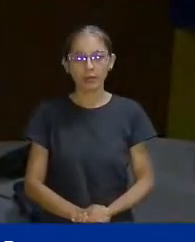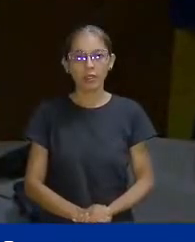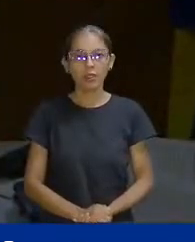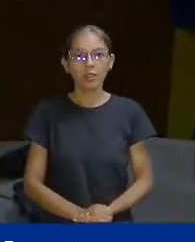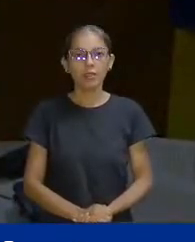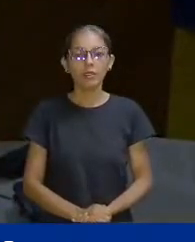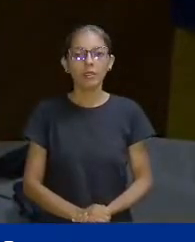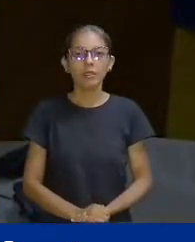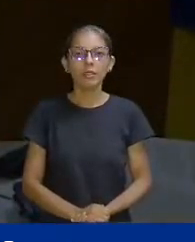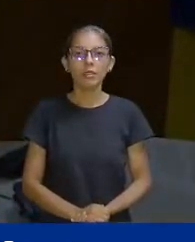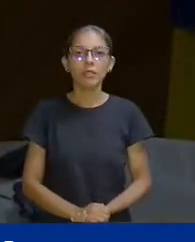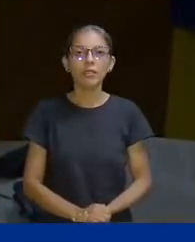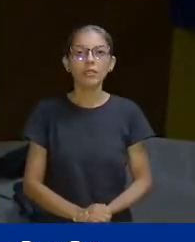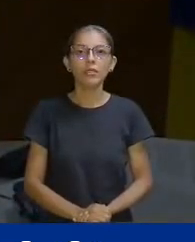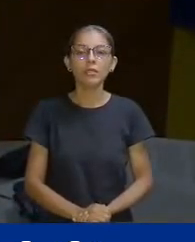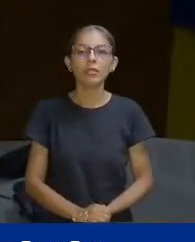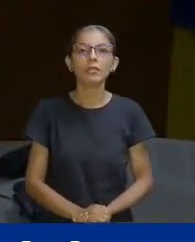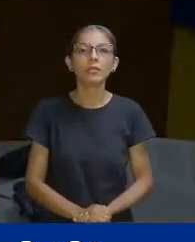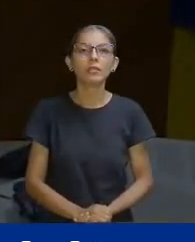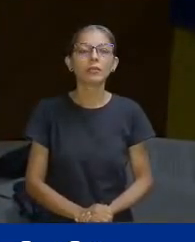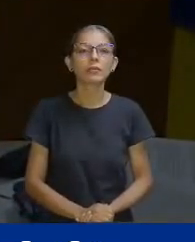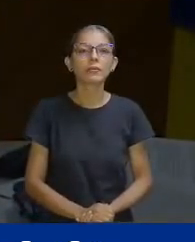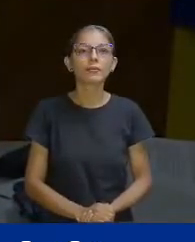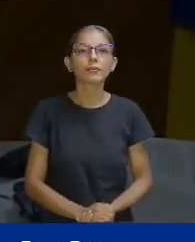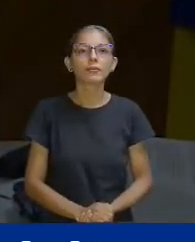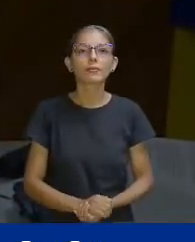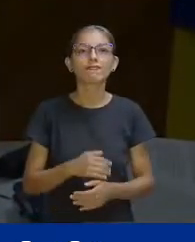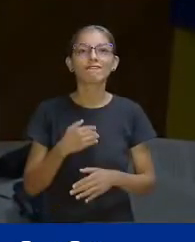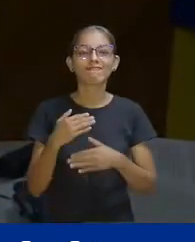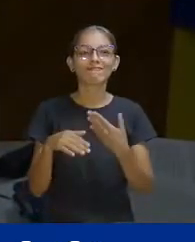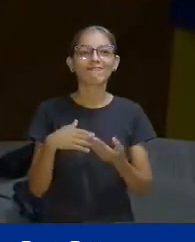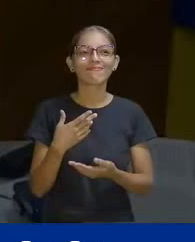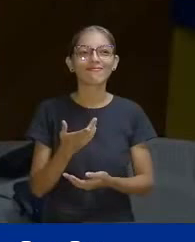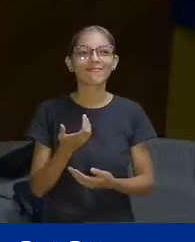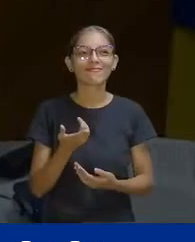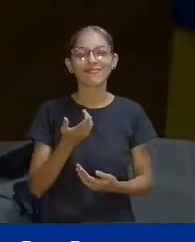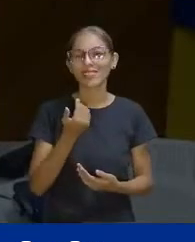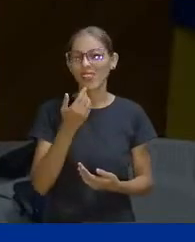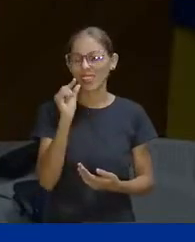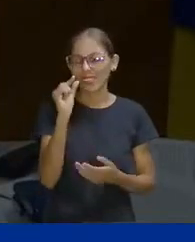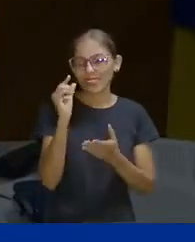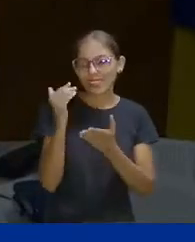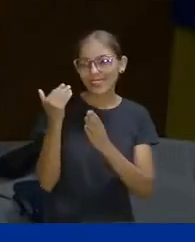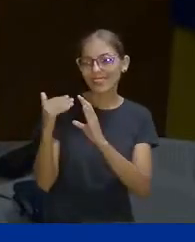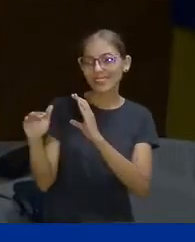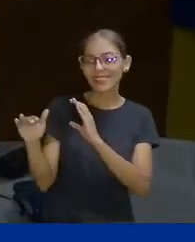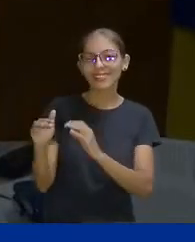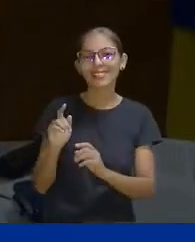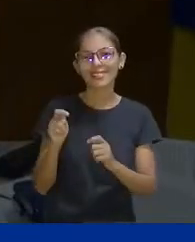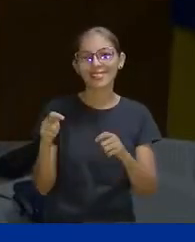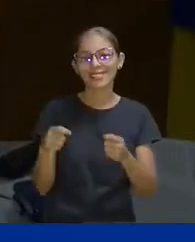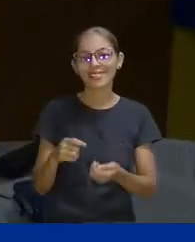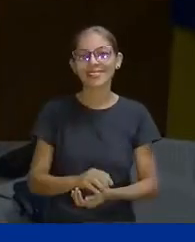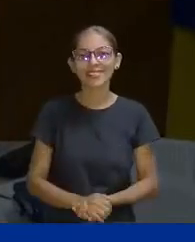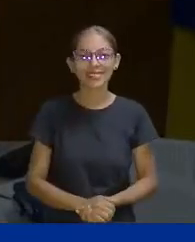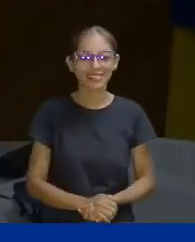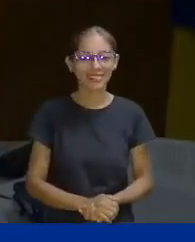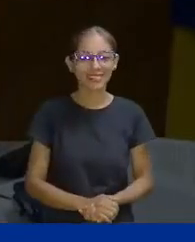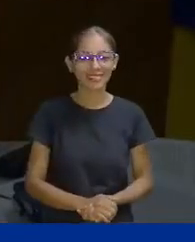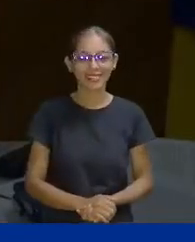certo. Daqui a pouco eu mando aí um canapé virtual. Obrigado.